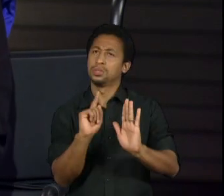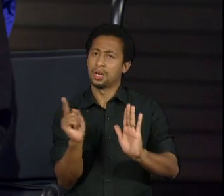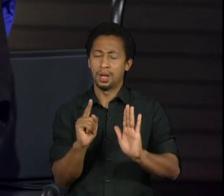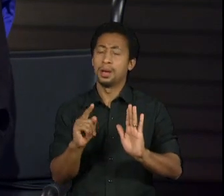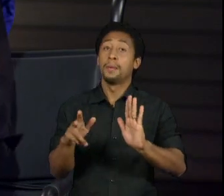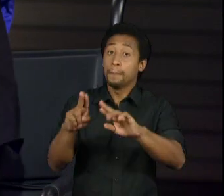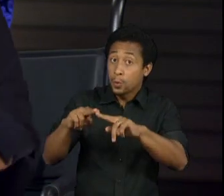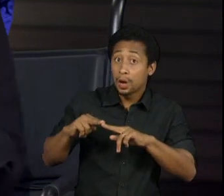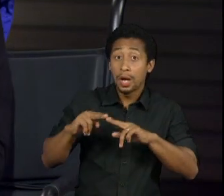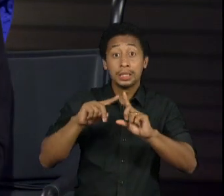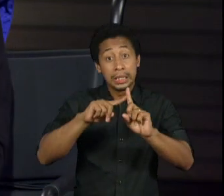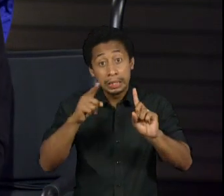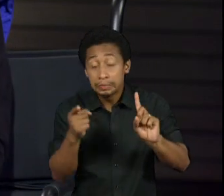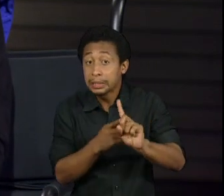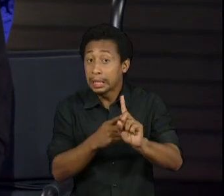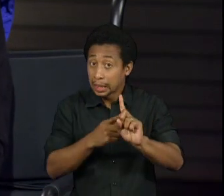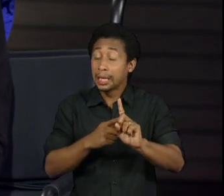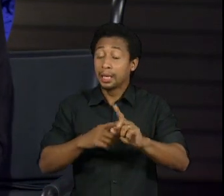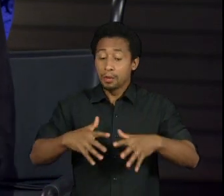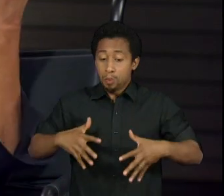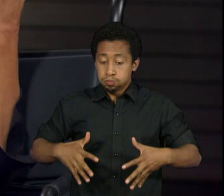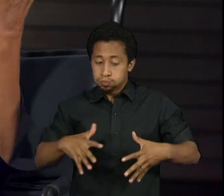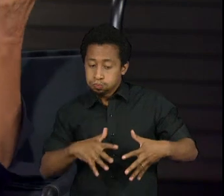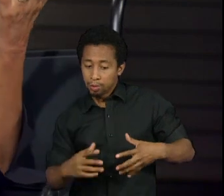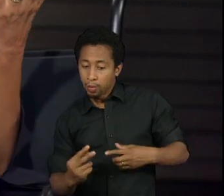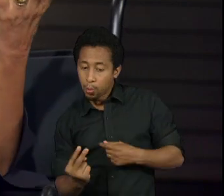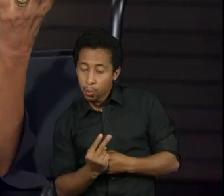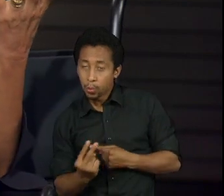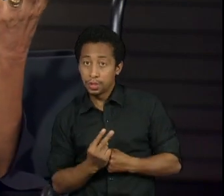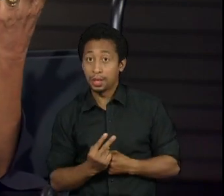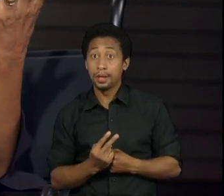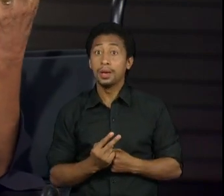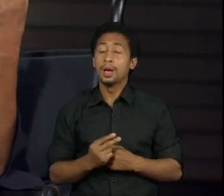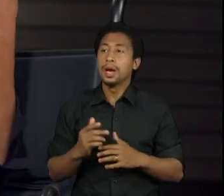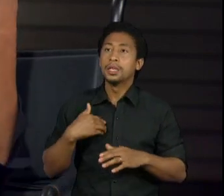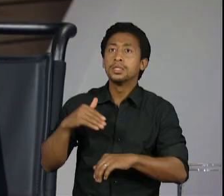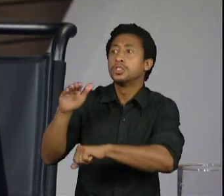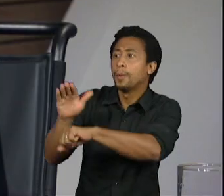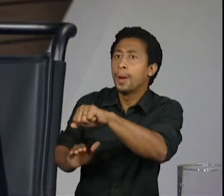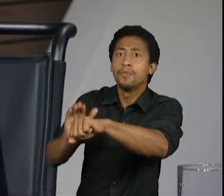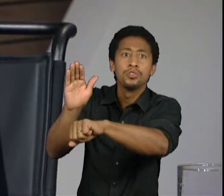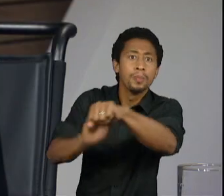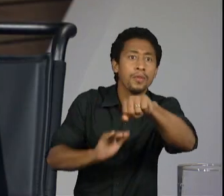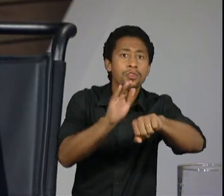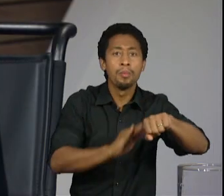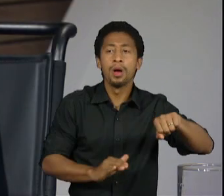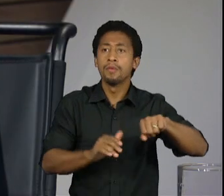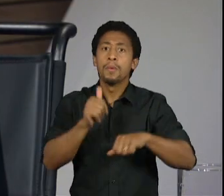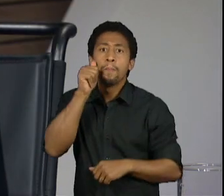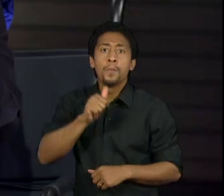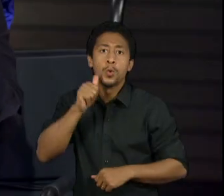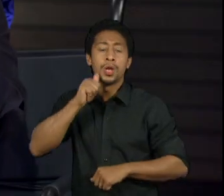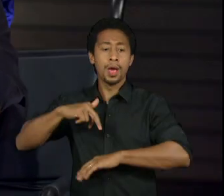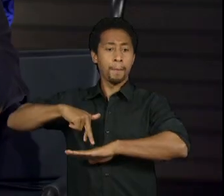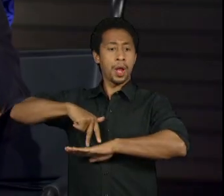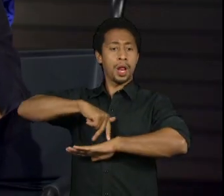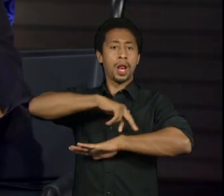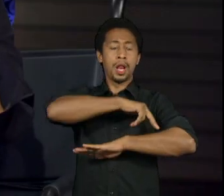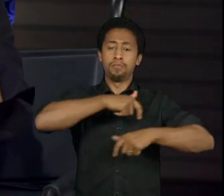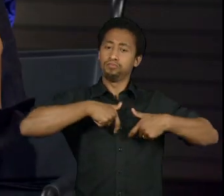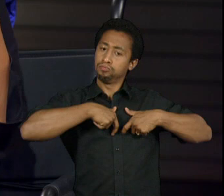quem batizou o biquíni, ele não conseguia nenhuma modelo para desfilar, porque as mulheres não estavam preparadas para